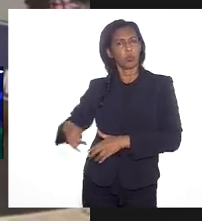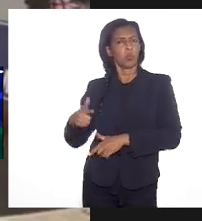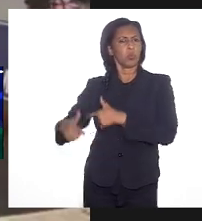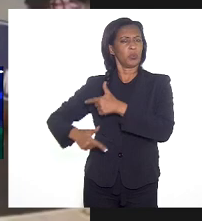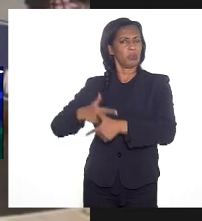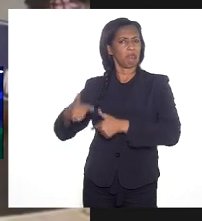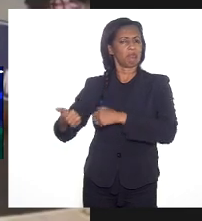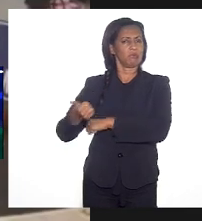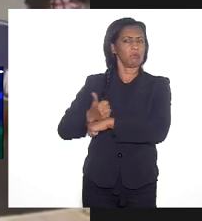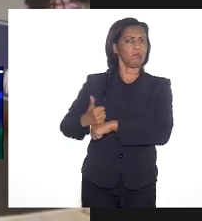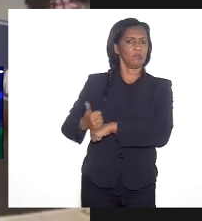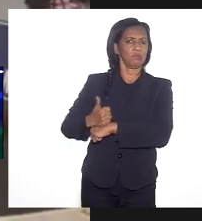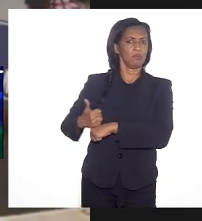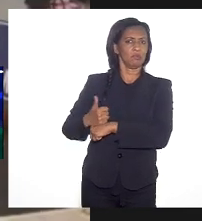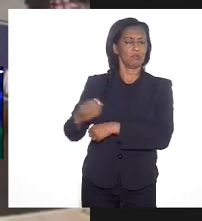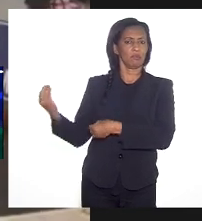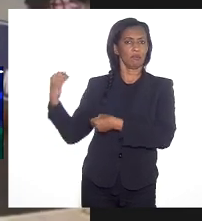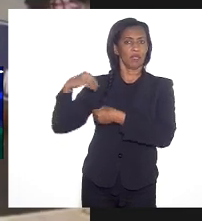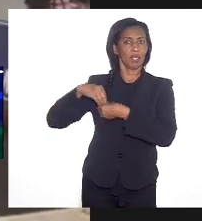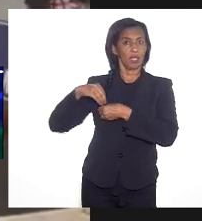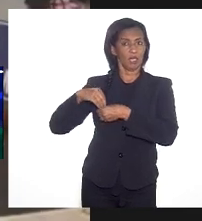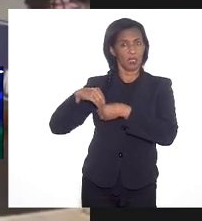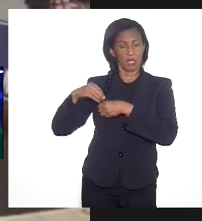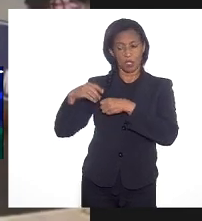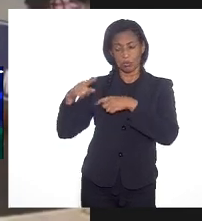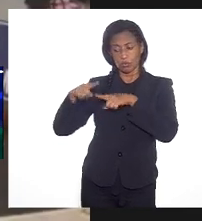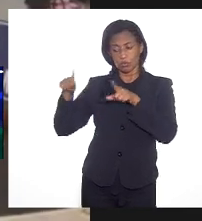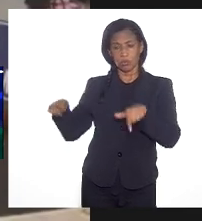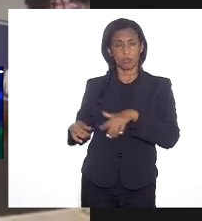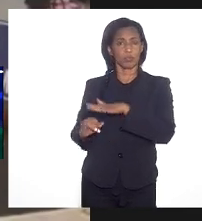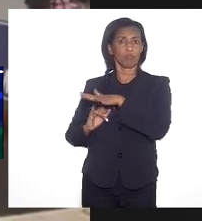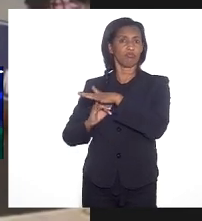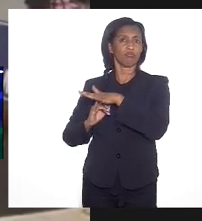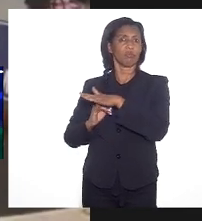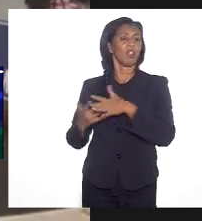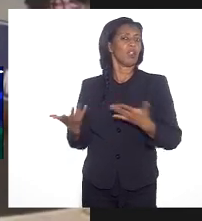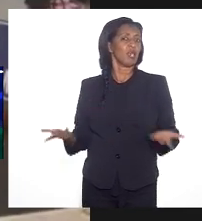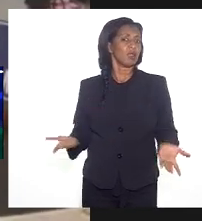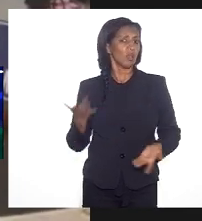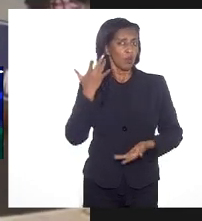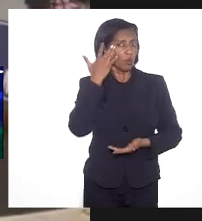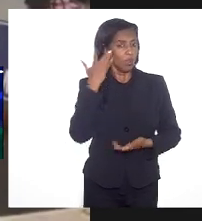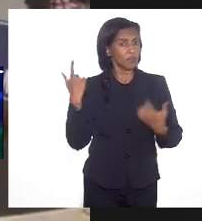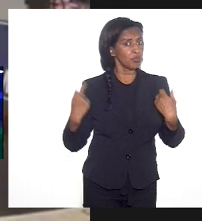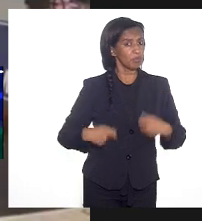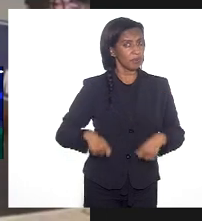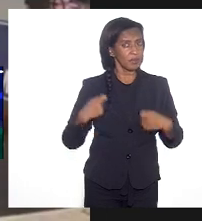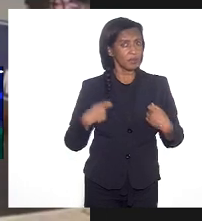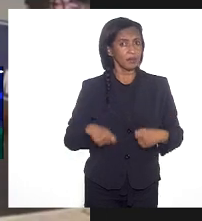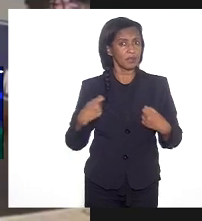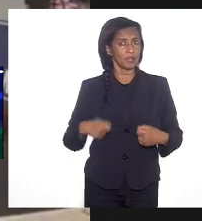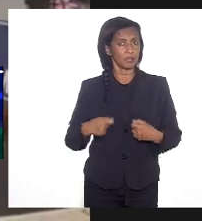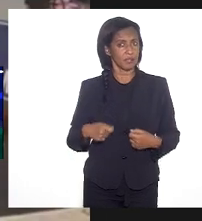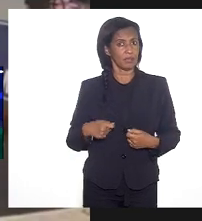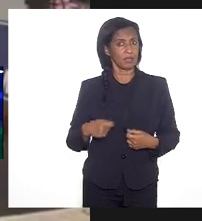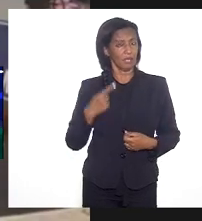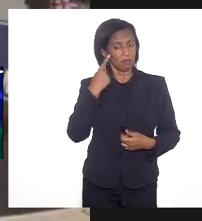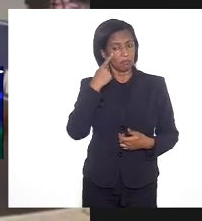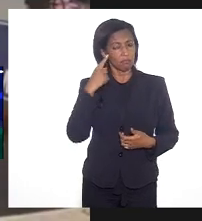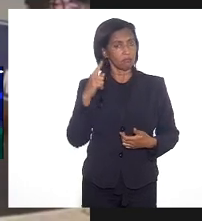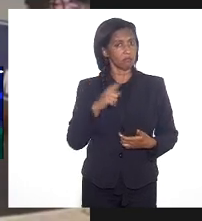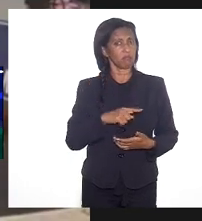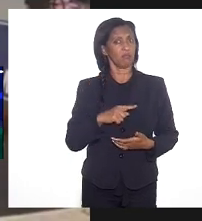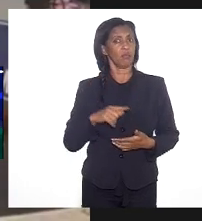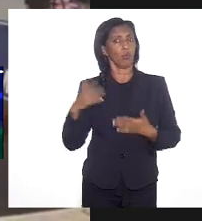e dignidade dentro dos seus postos. Então, eu acho que é algo que a gente precisa ressaltar quando